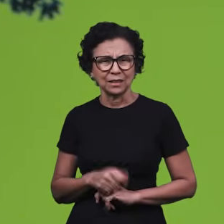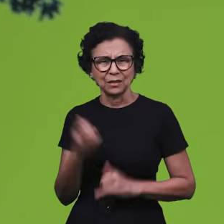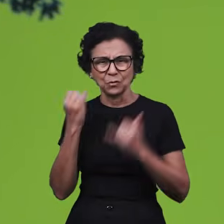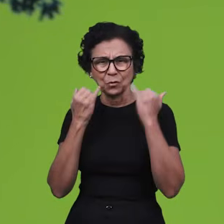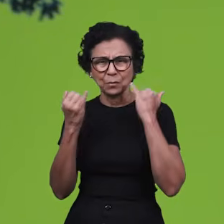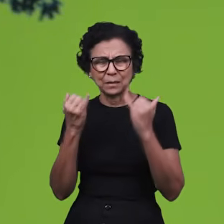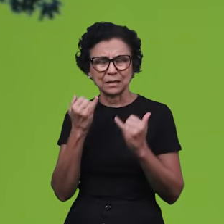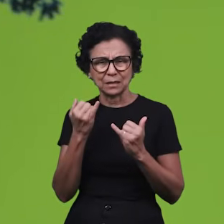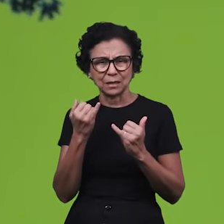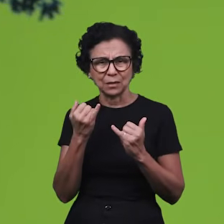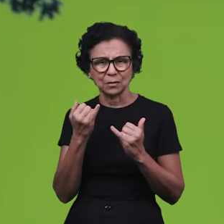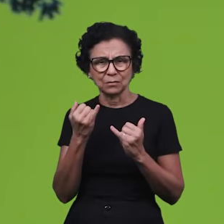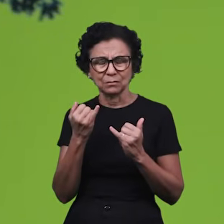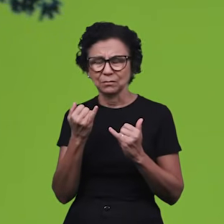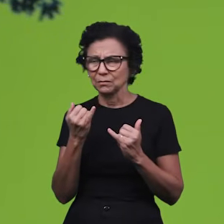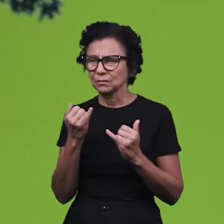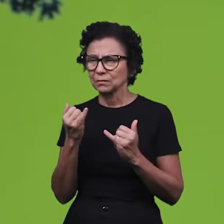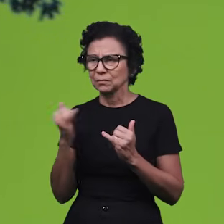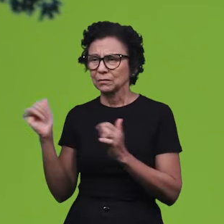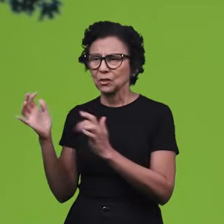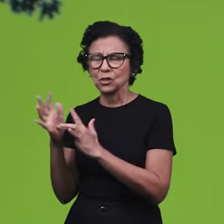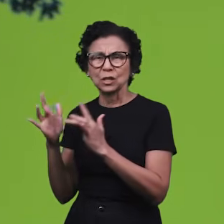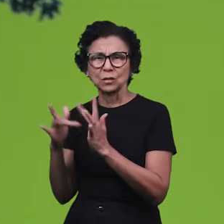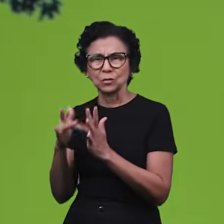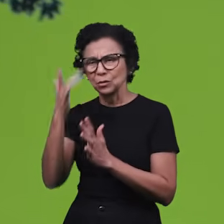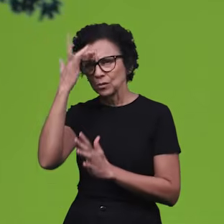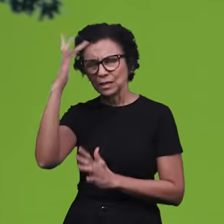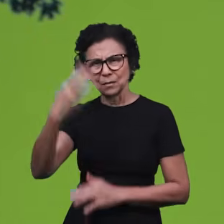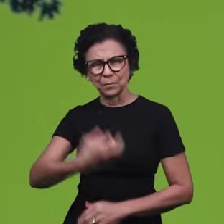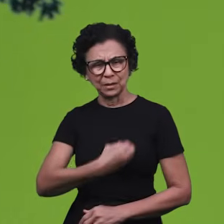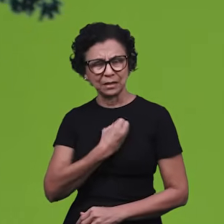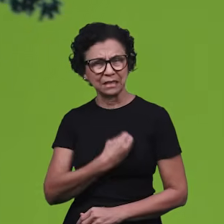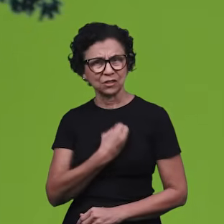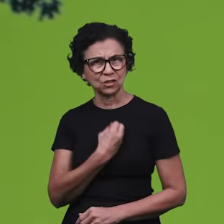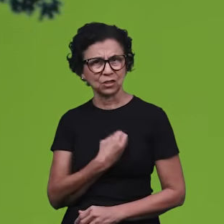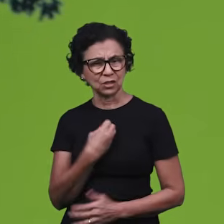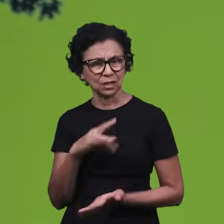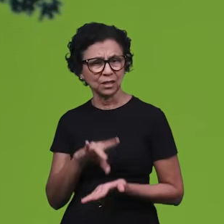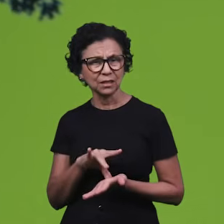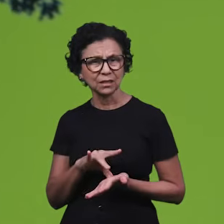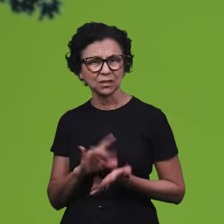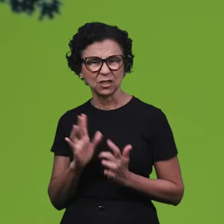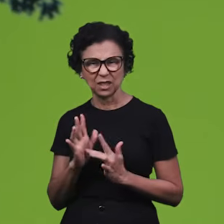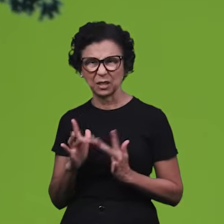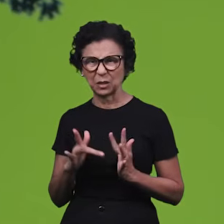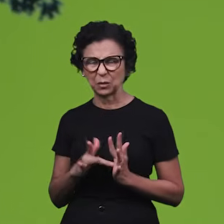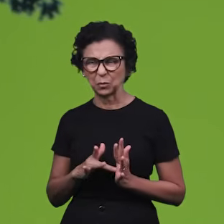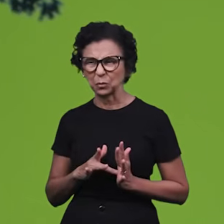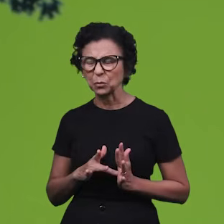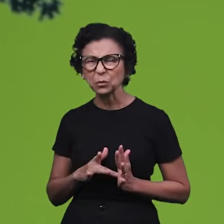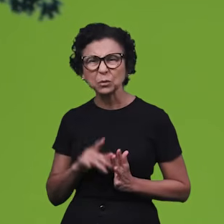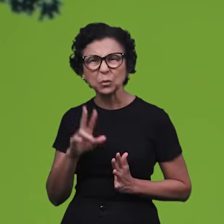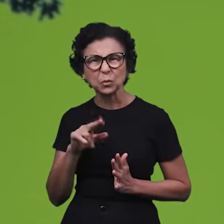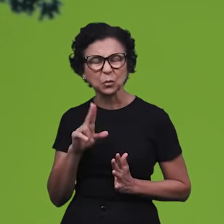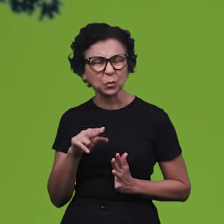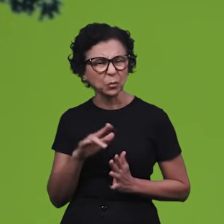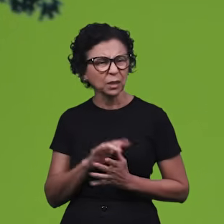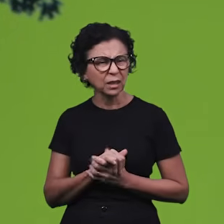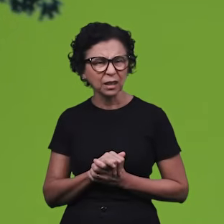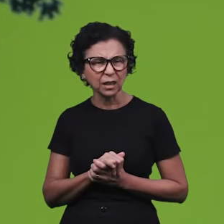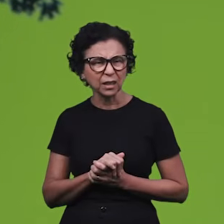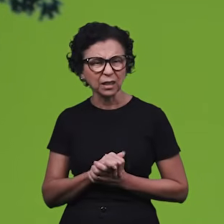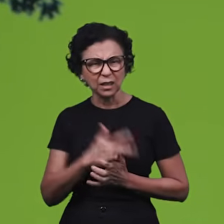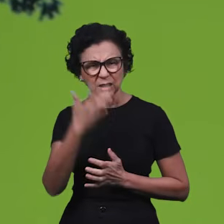tantos recursos, com tantos programas, né, com tanta coisa que circula, como uma criança nunca ouviu falar